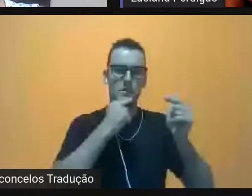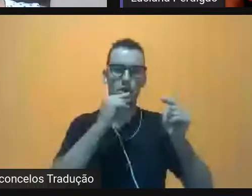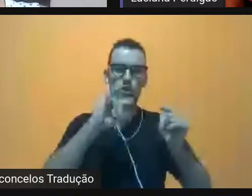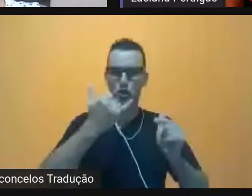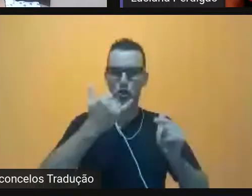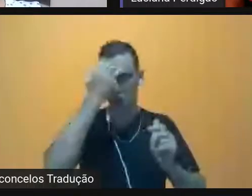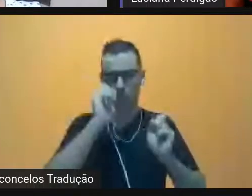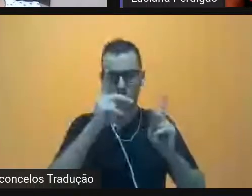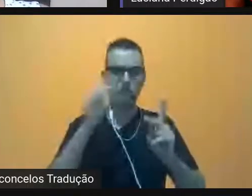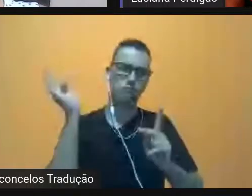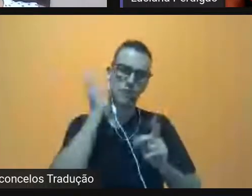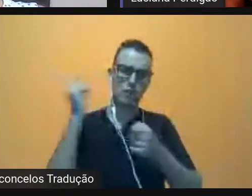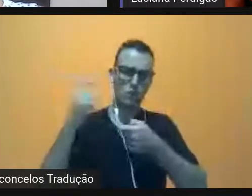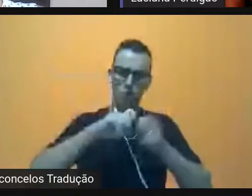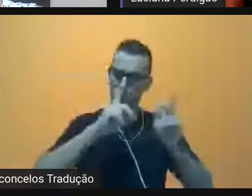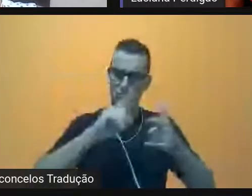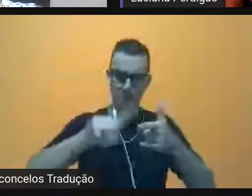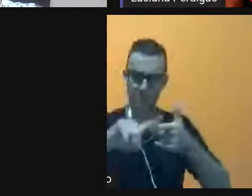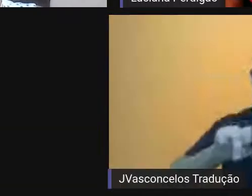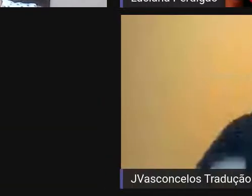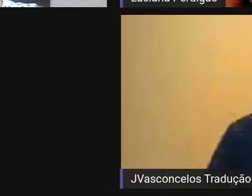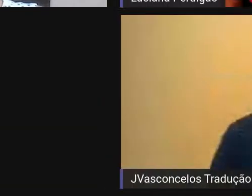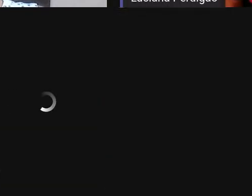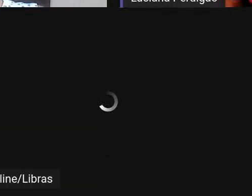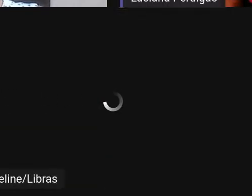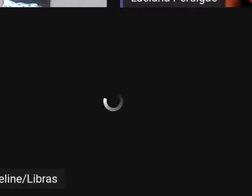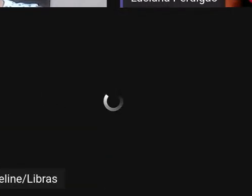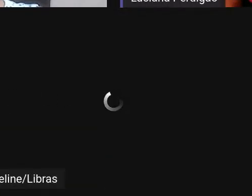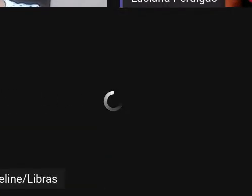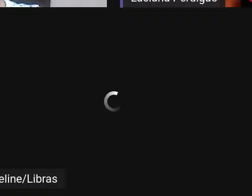Então, o TED voltou.